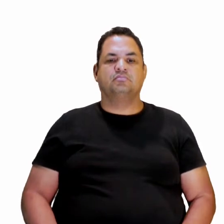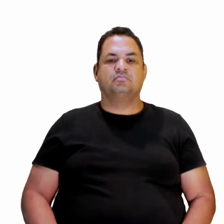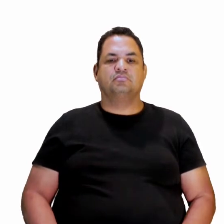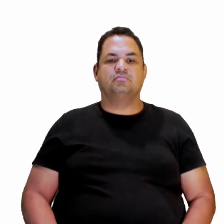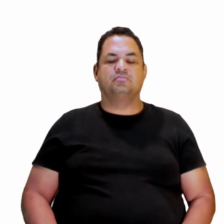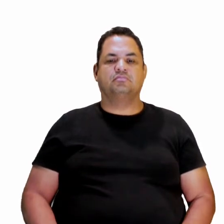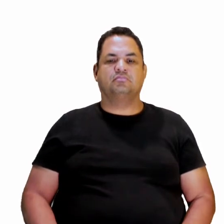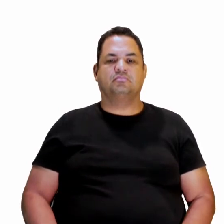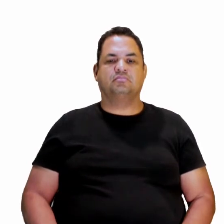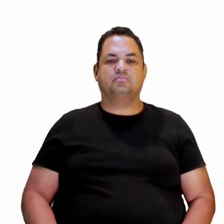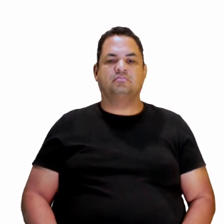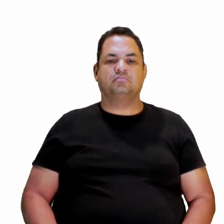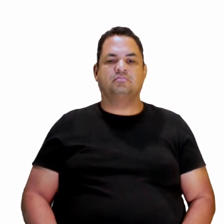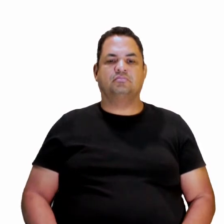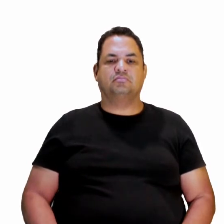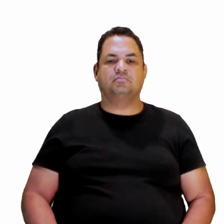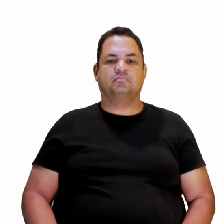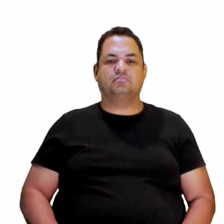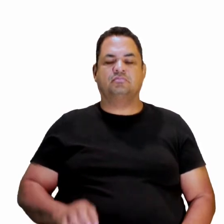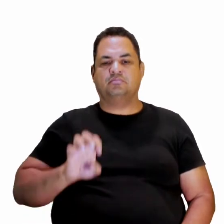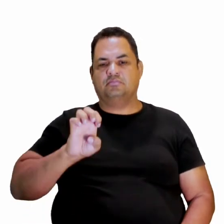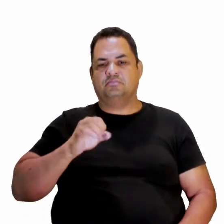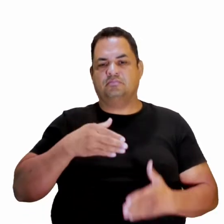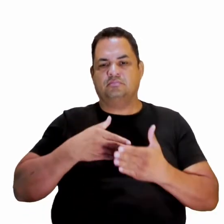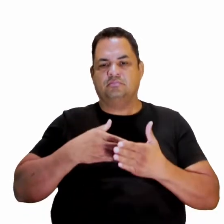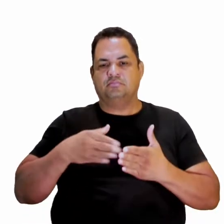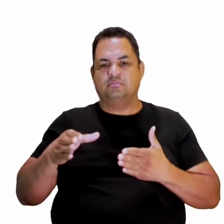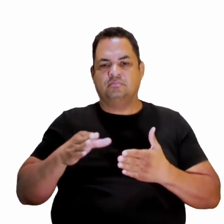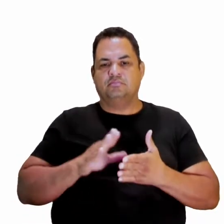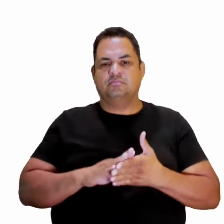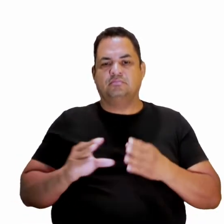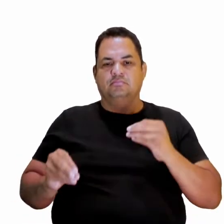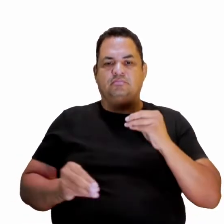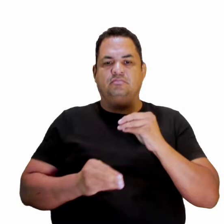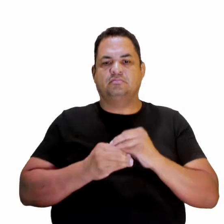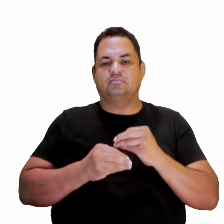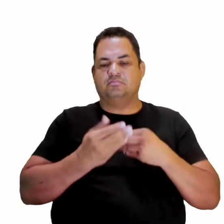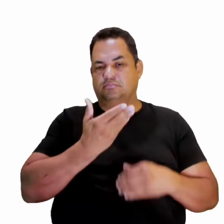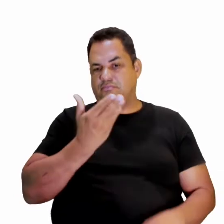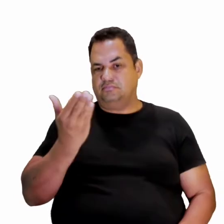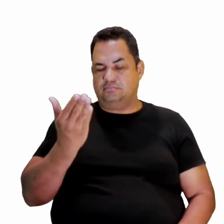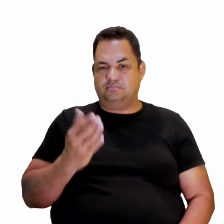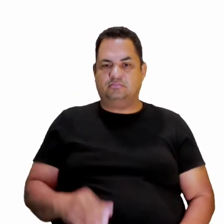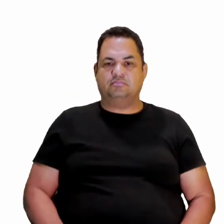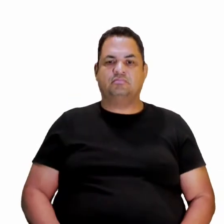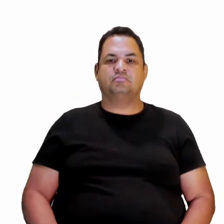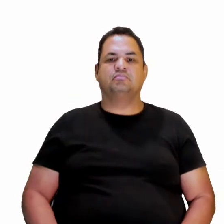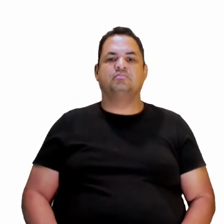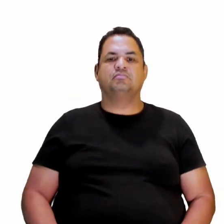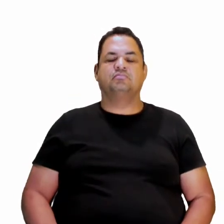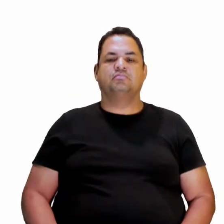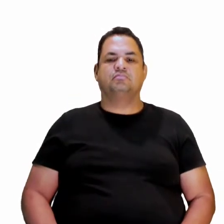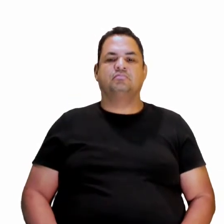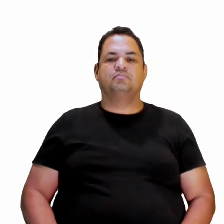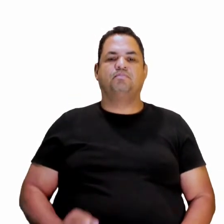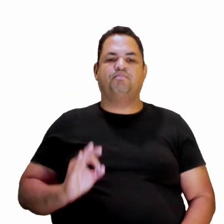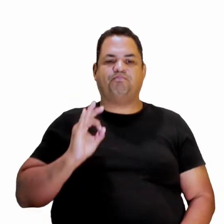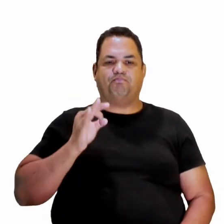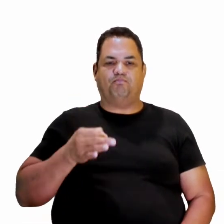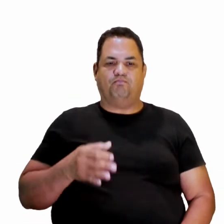é causa, o E foi embora, ficou causando. Causando sem o E,